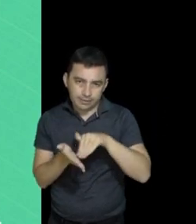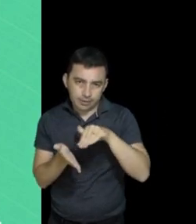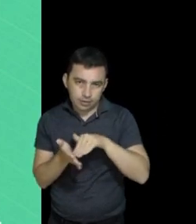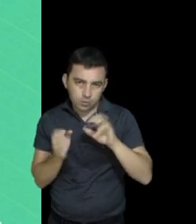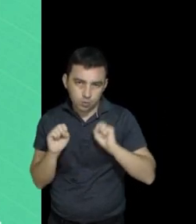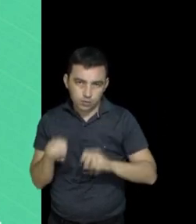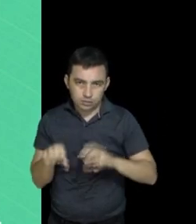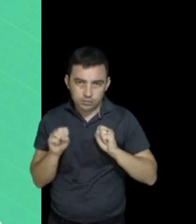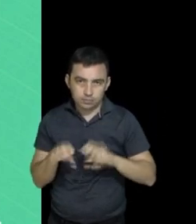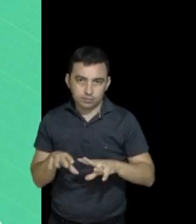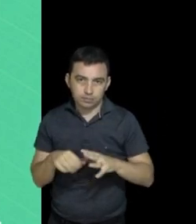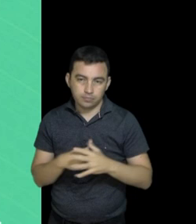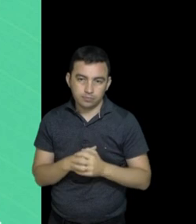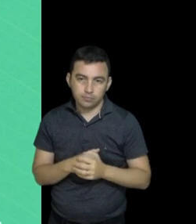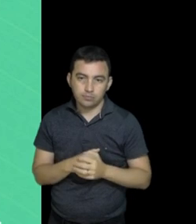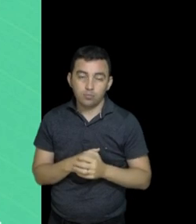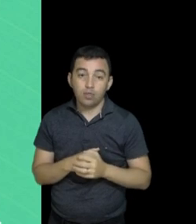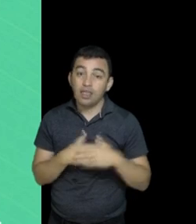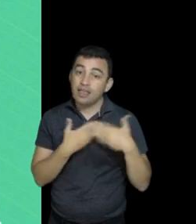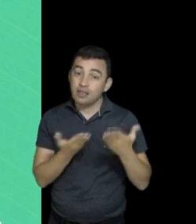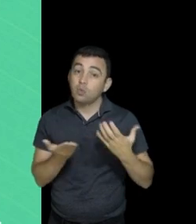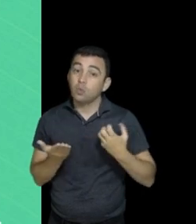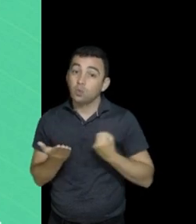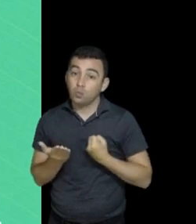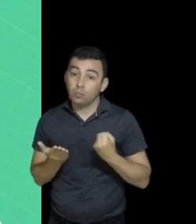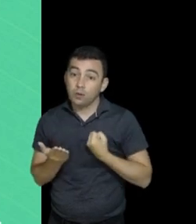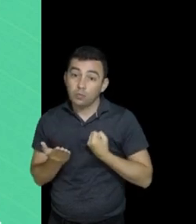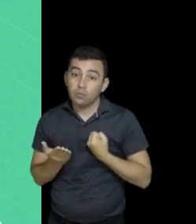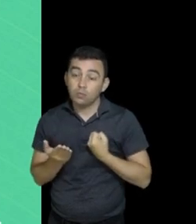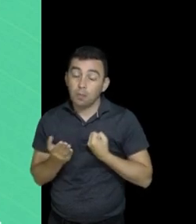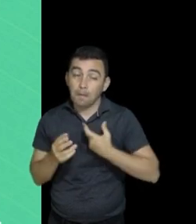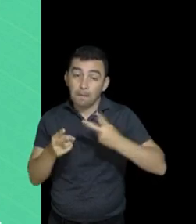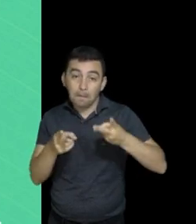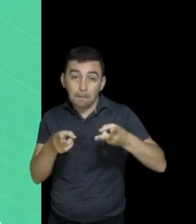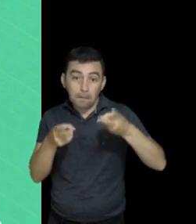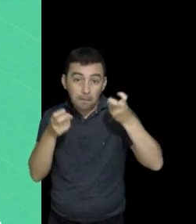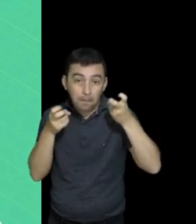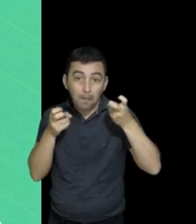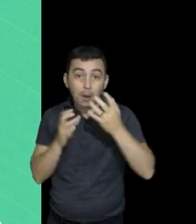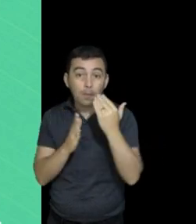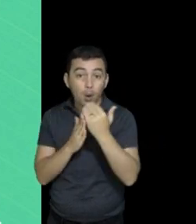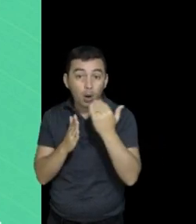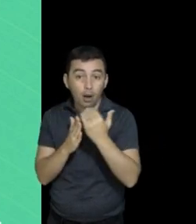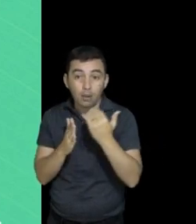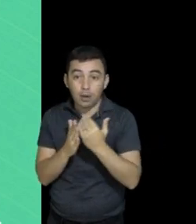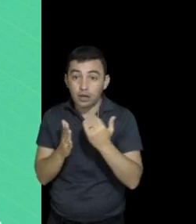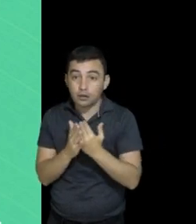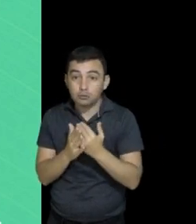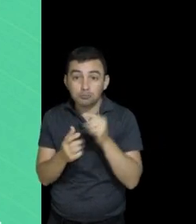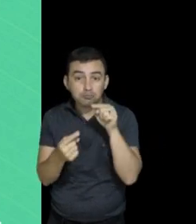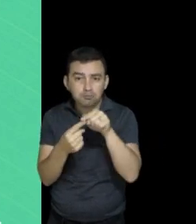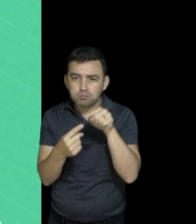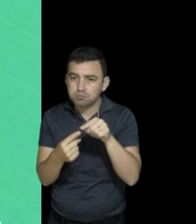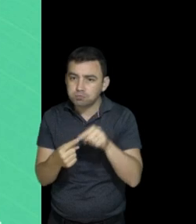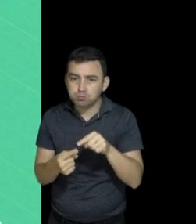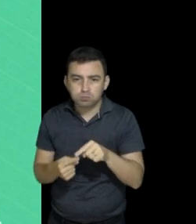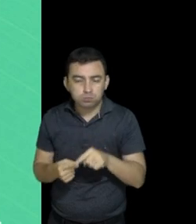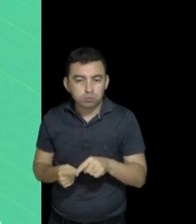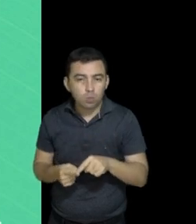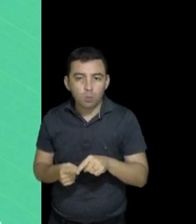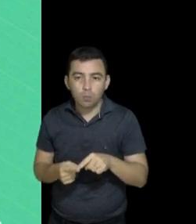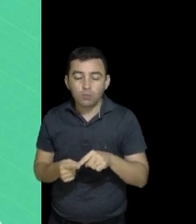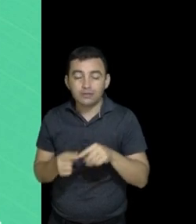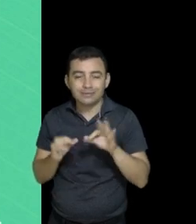e por esses números nós podemos perceber que o programa não atingiu os objetivos necessários